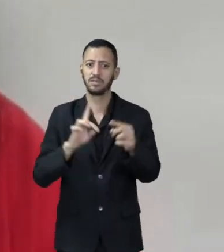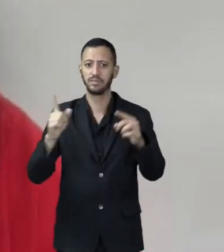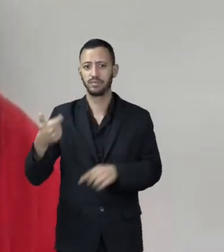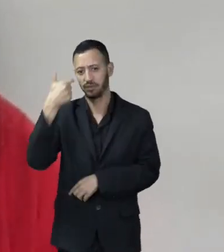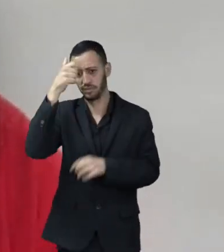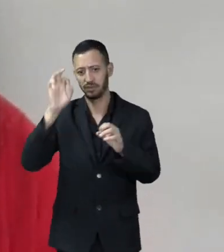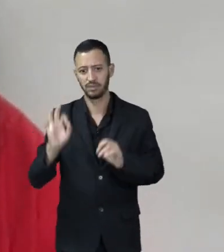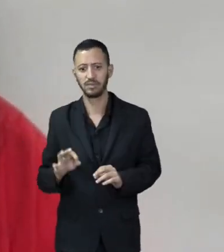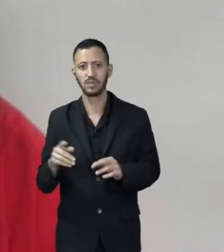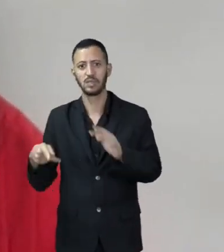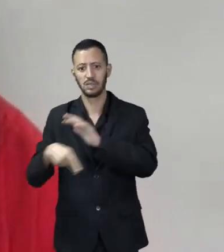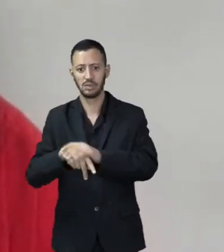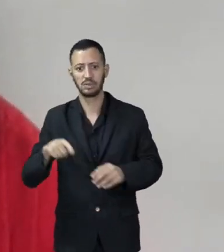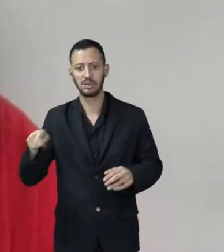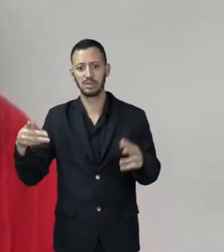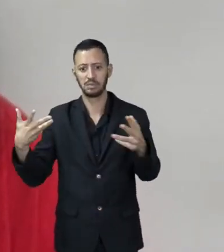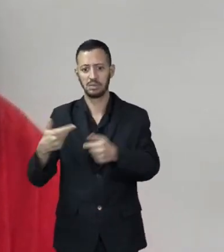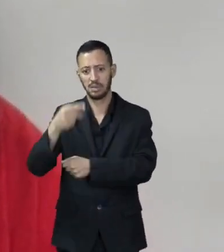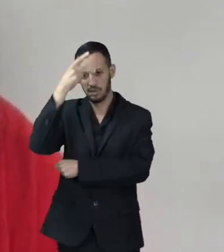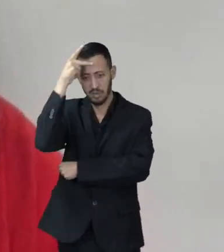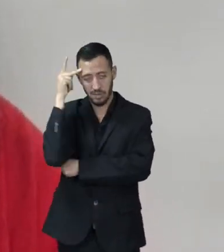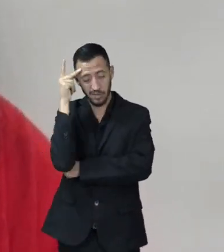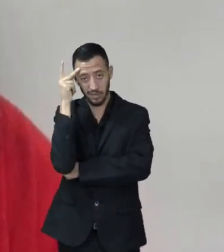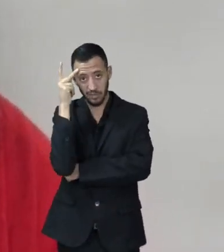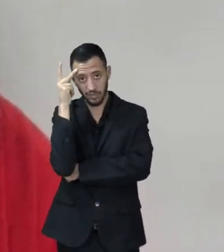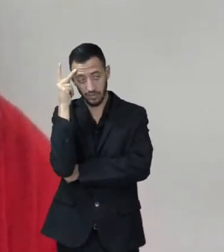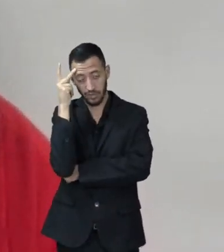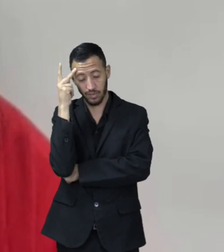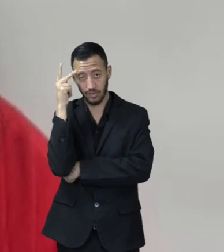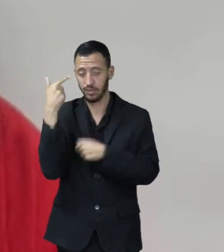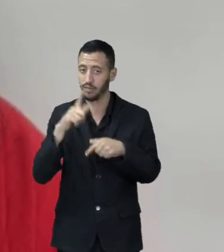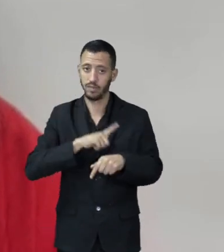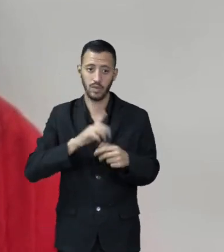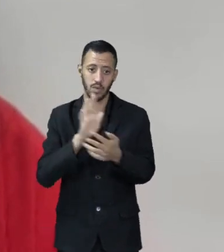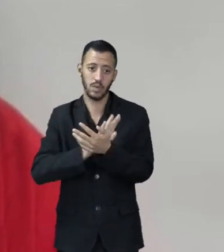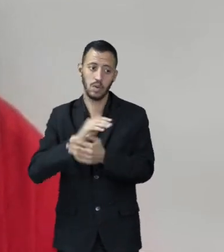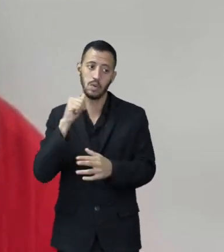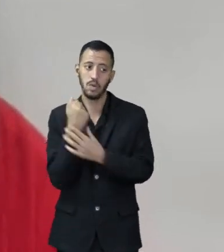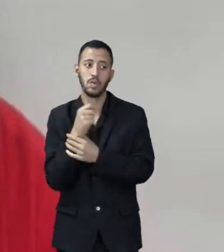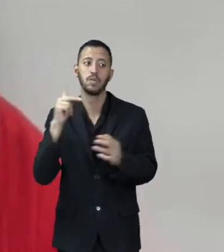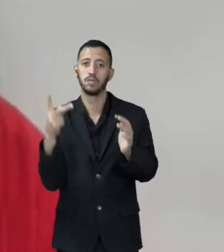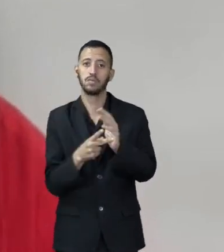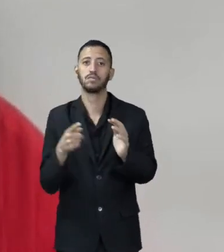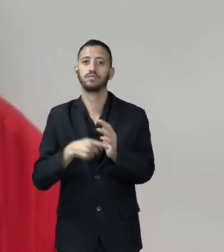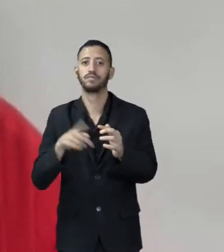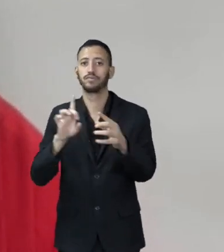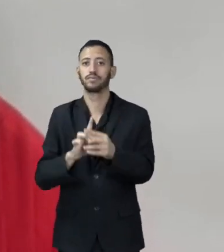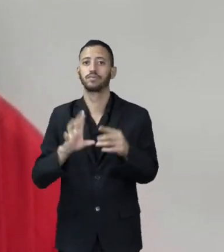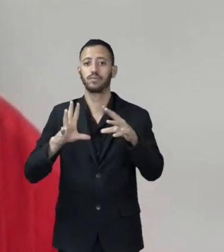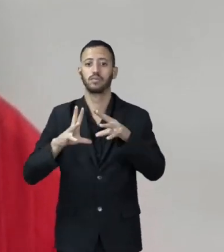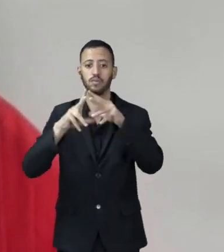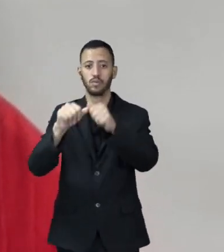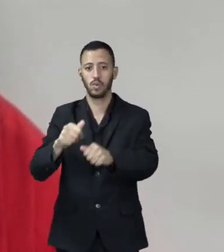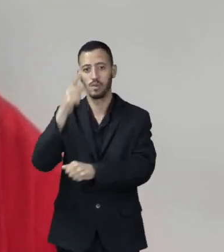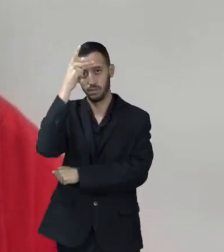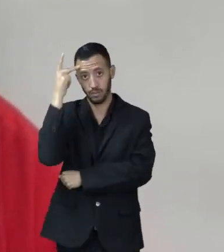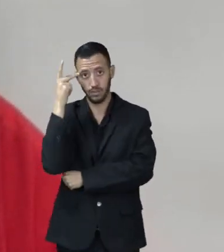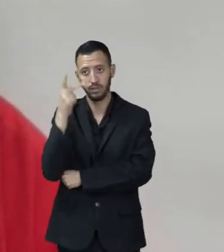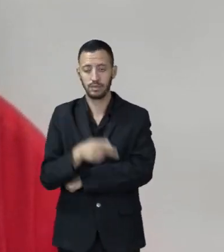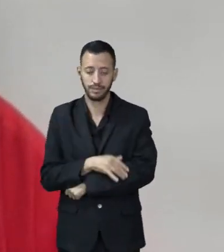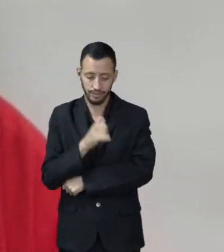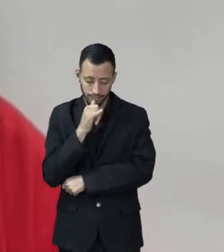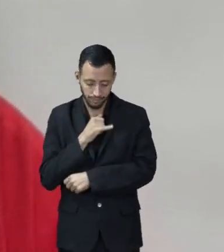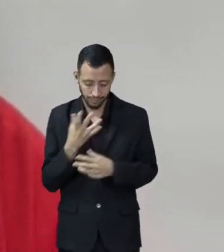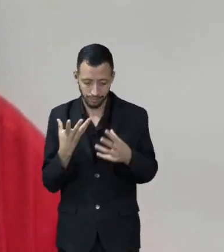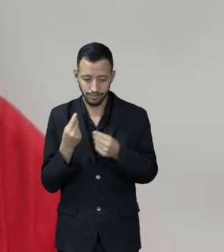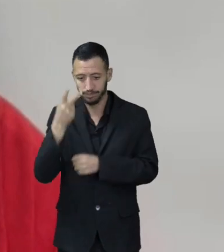cidadania plena para as pessoas, a gente não garante, de fato, a democracia para todas as pessoas. Então, infelizmente,